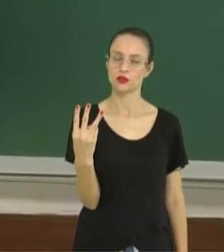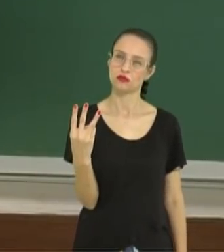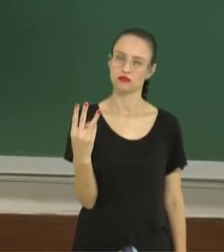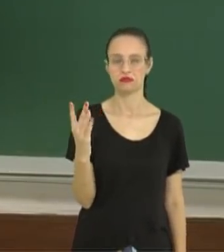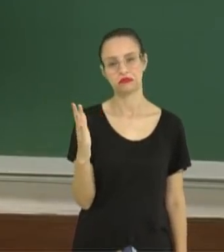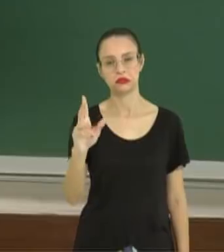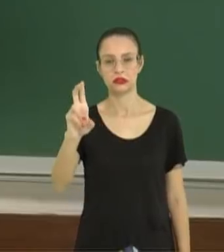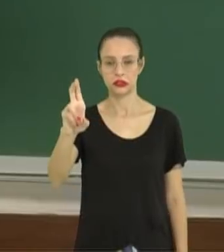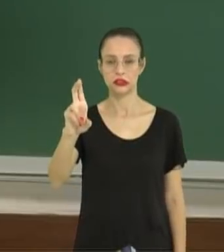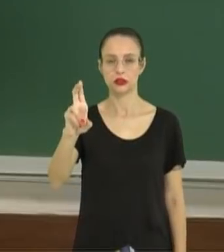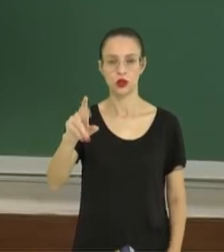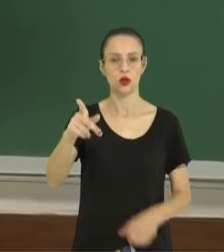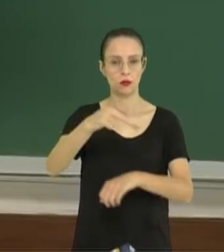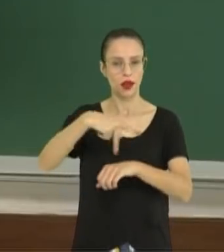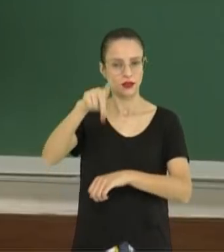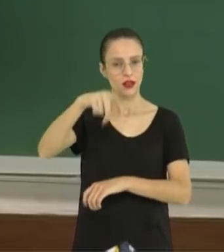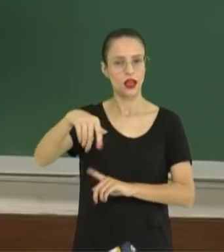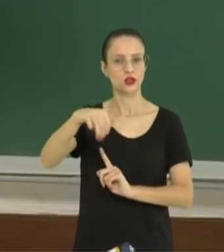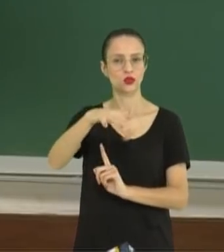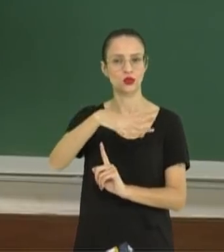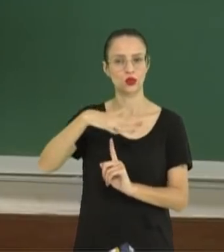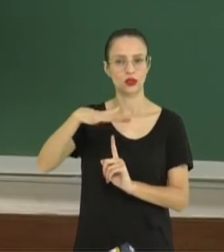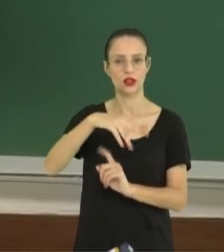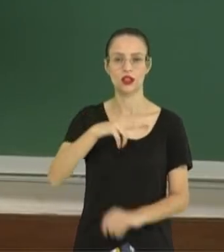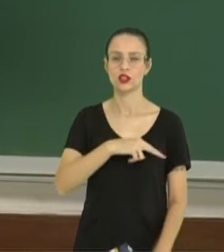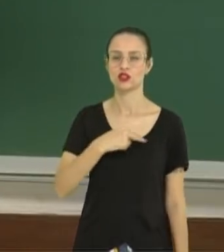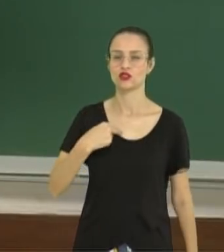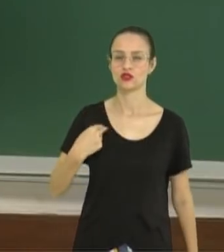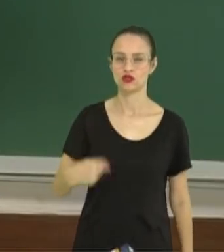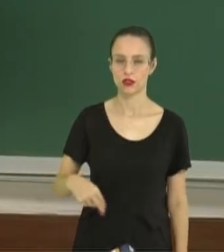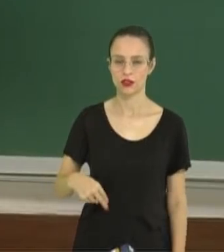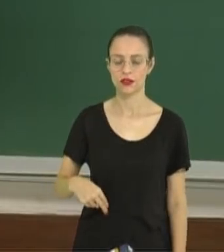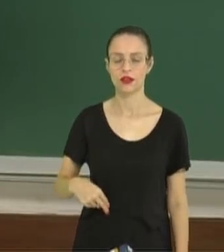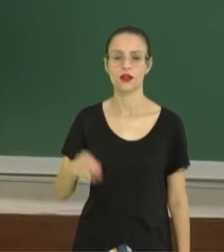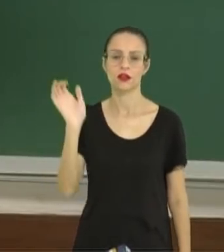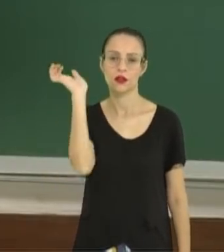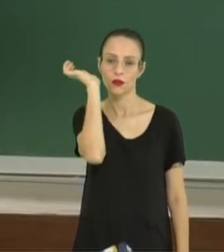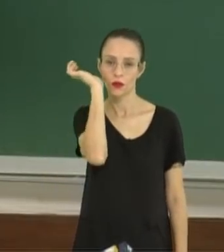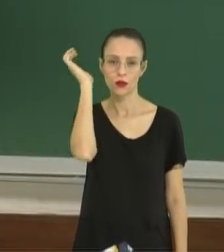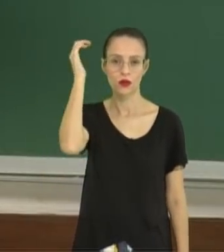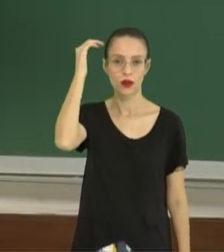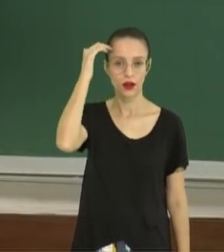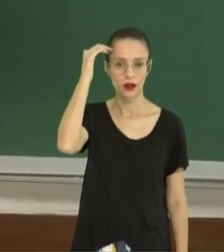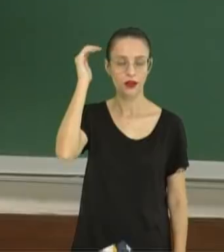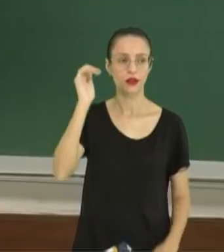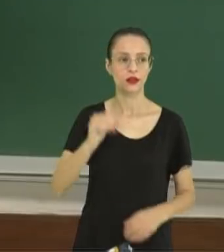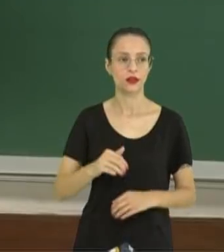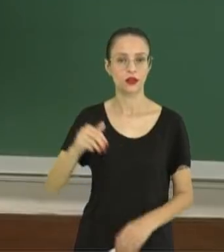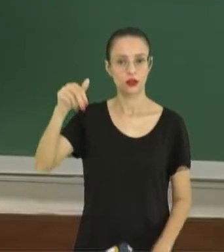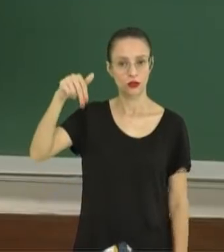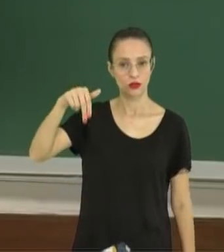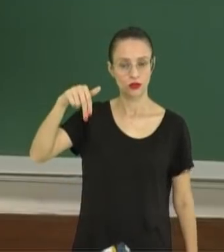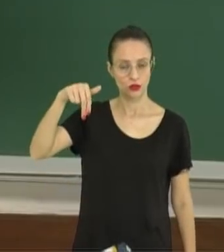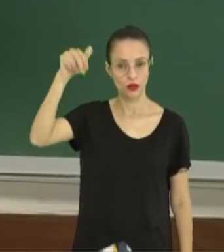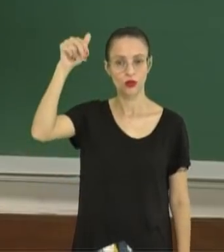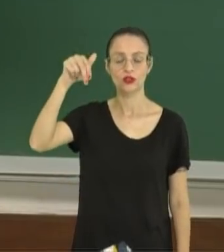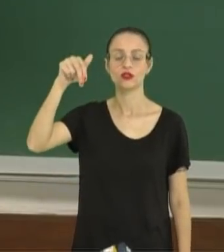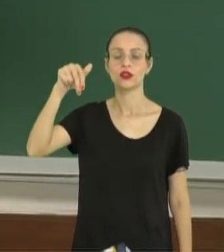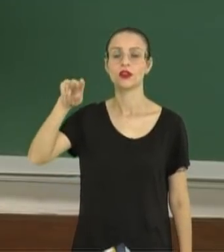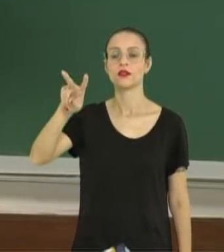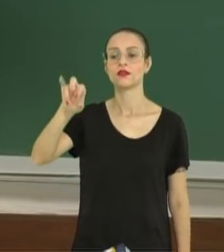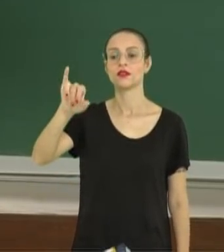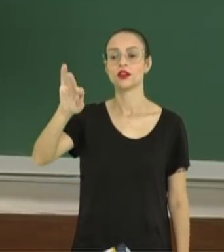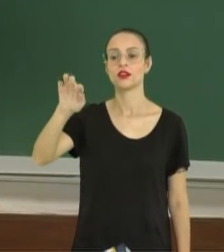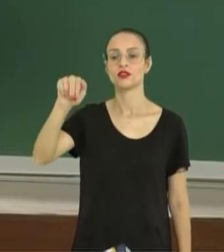5 países que se declaram socialistas ainda: China, a Coreia do Norte, o Vietnã,